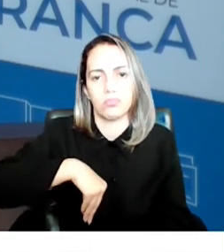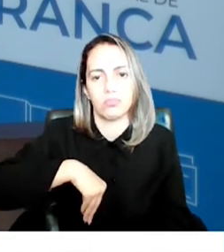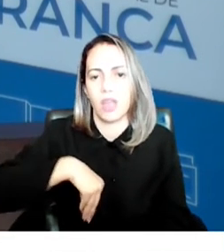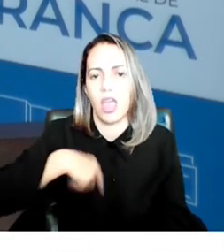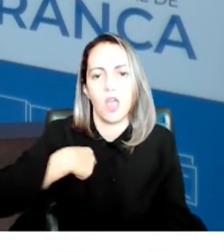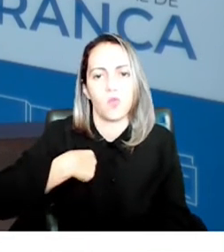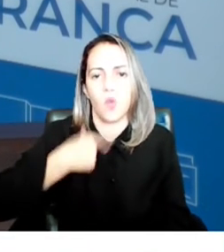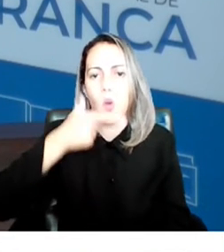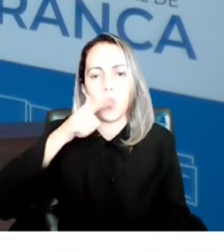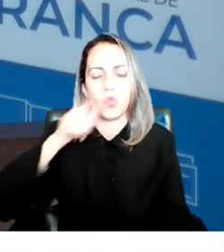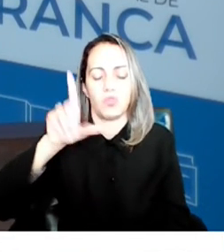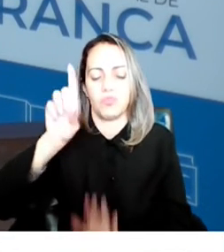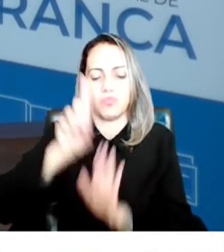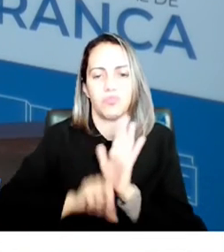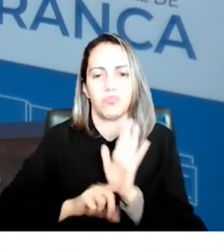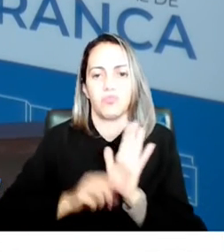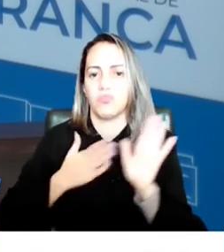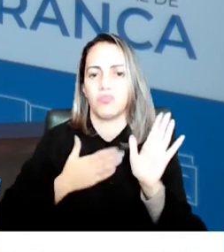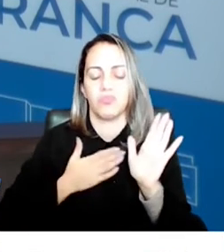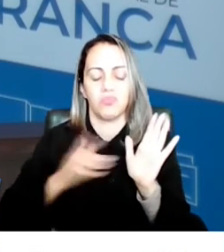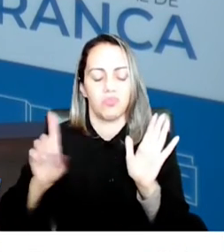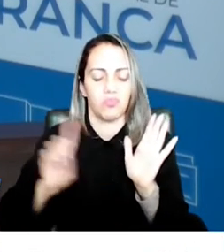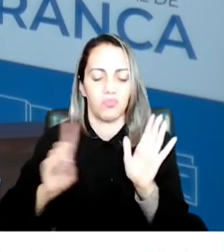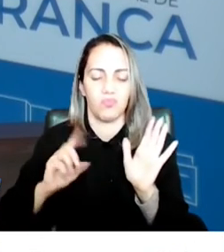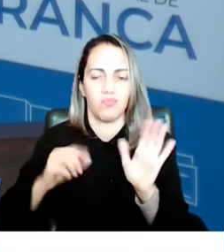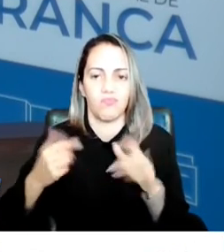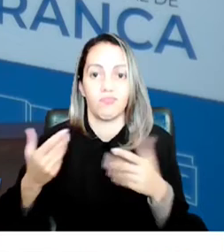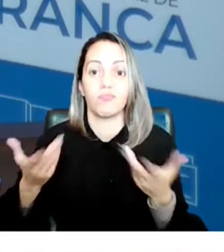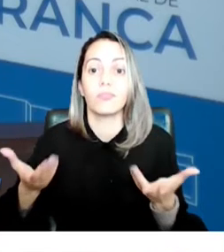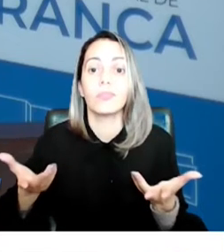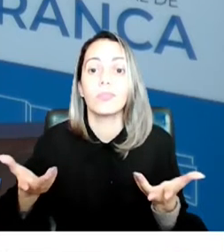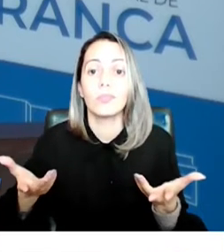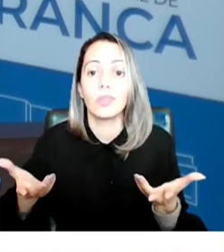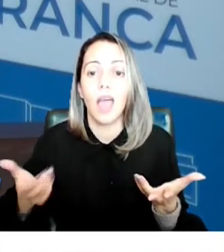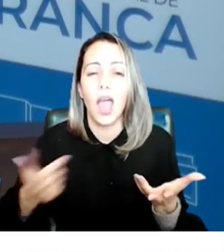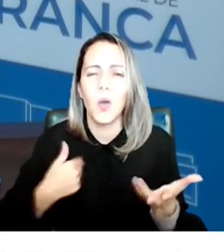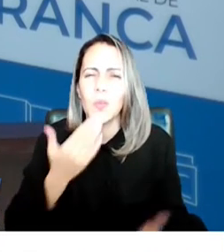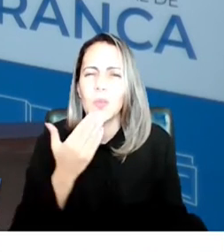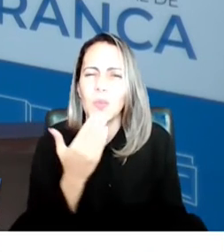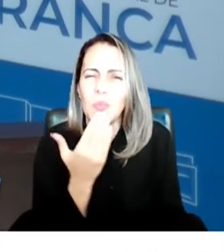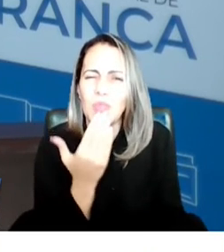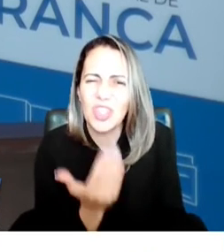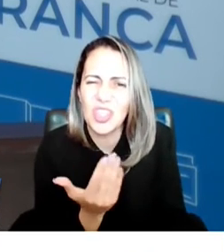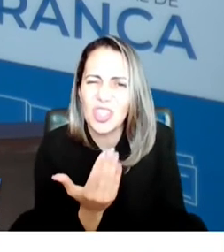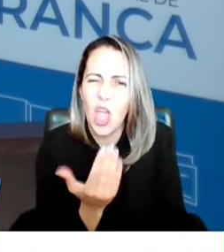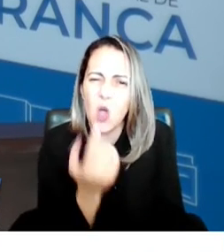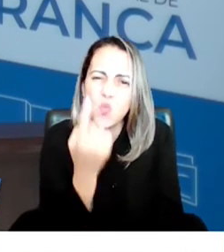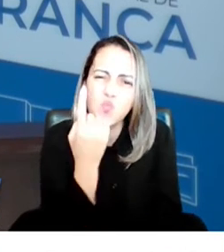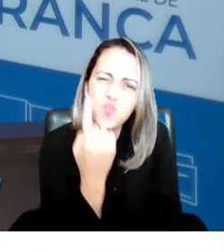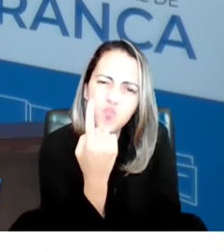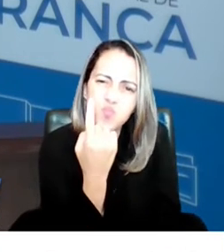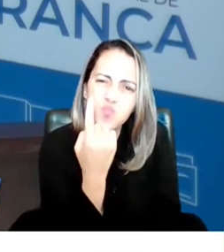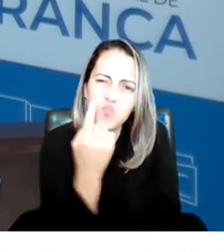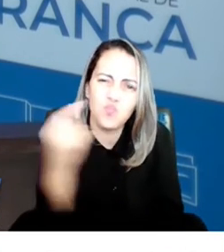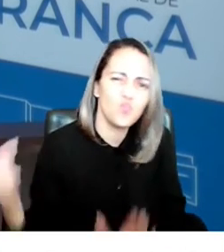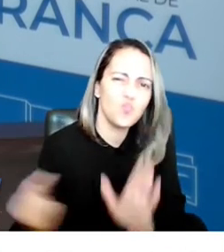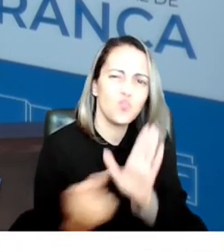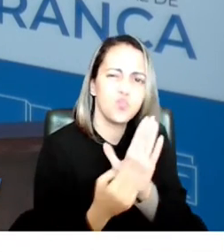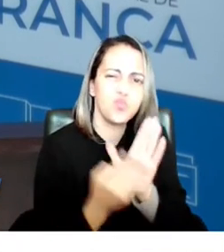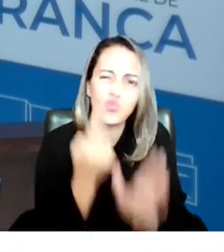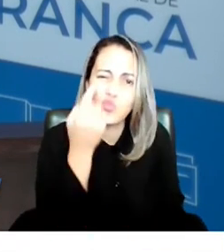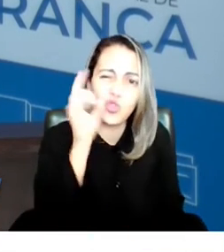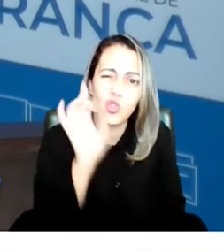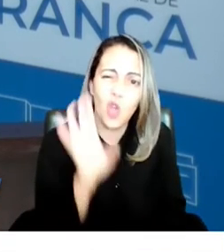direitos. Eu não estou aqui para pedir algo pontual para os senhores. Nós teremos aí, falaremos